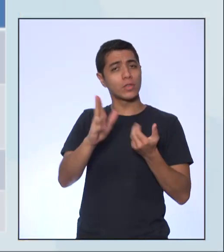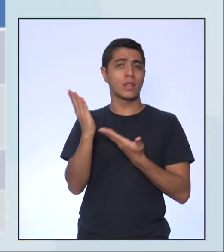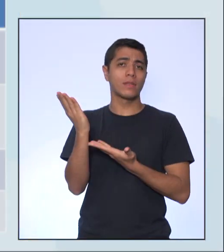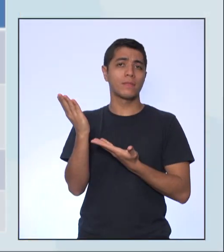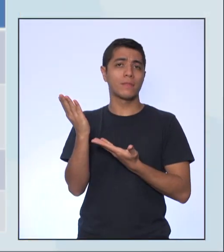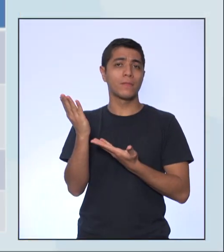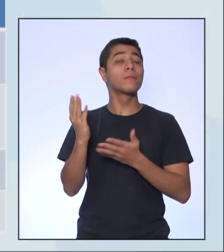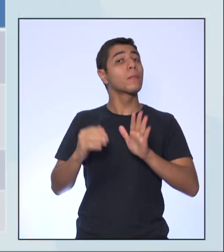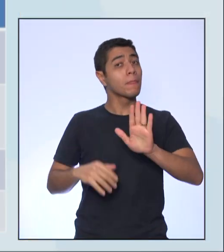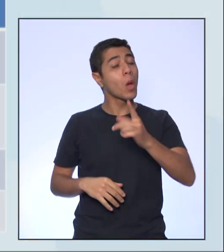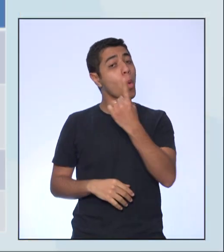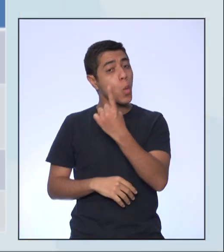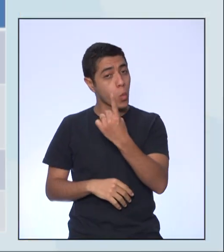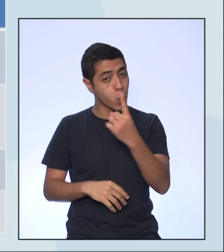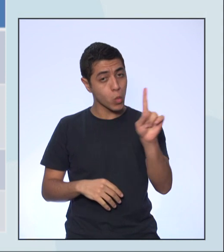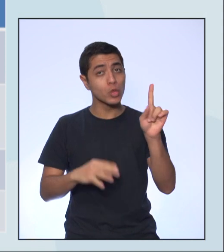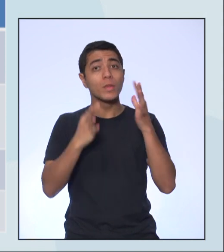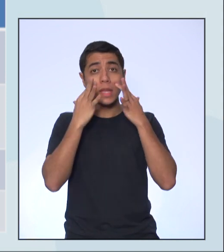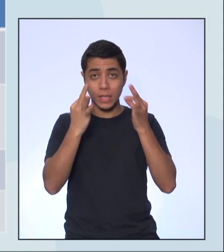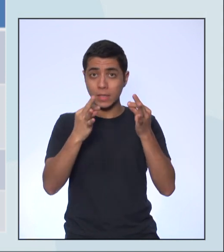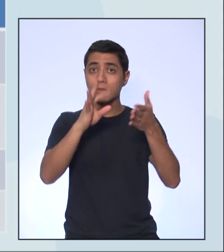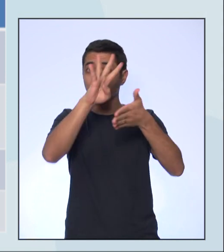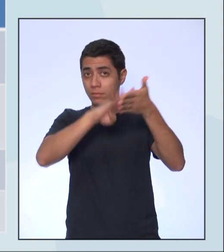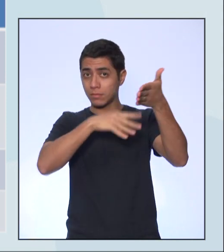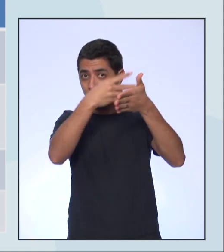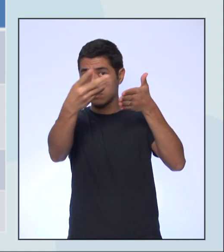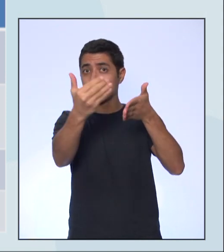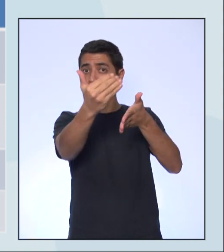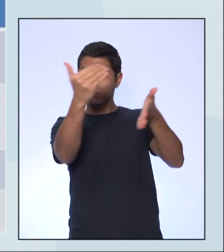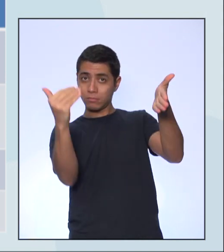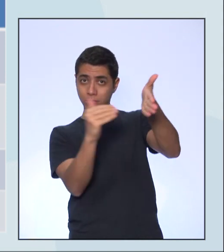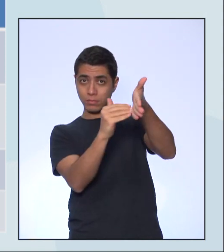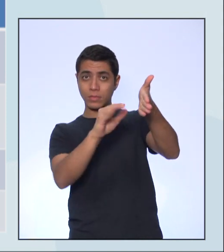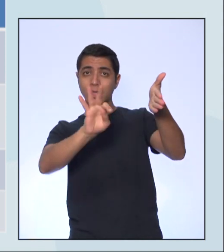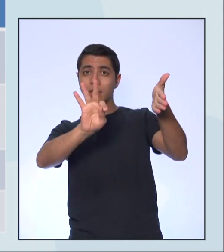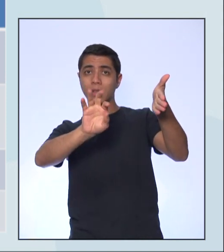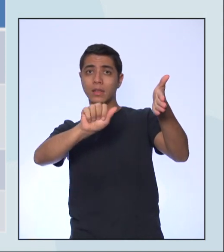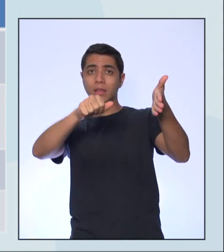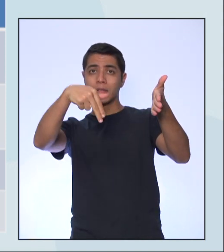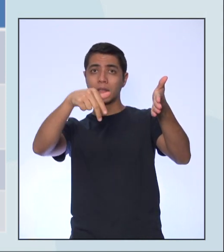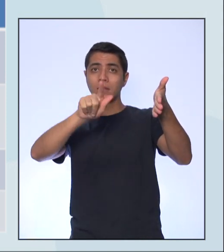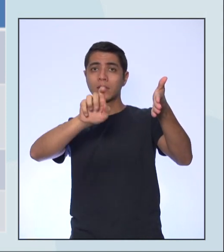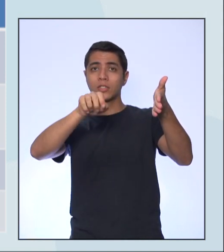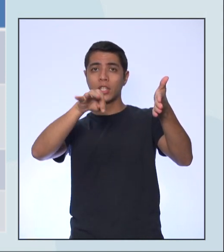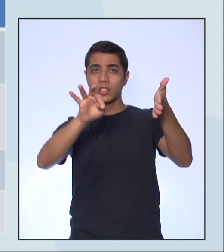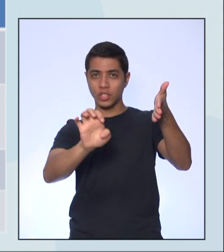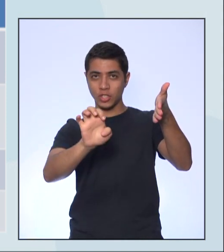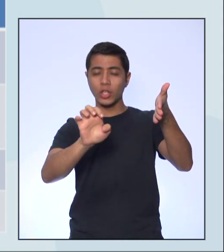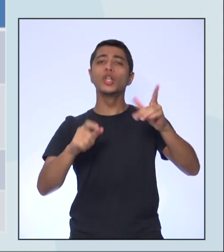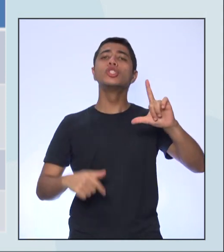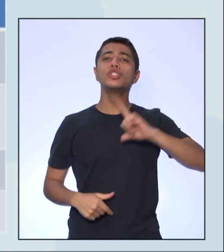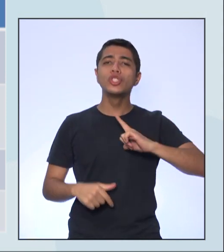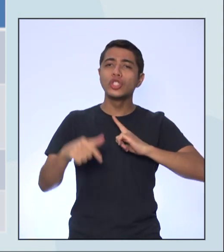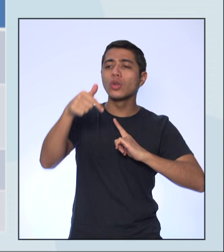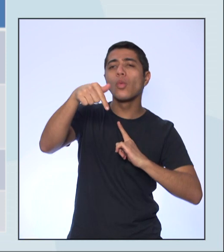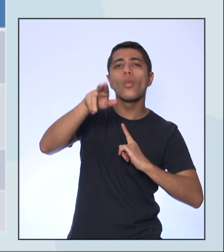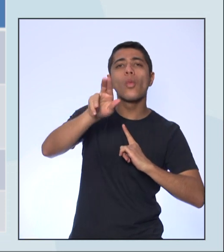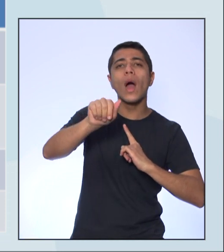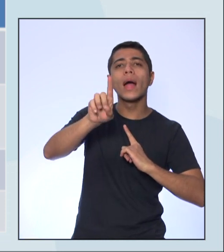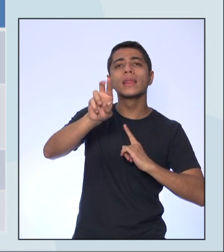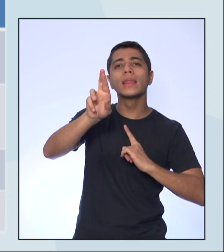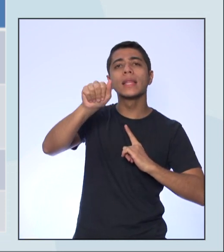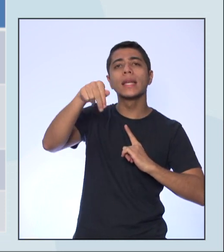tangente no segundo quadrante como eu falei para vocês estão quadrante para ser um quadrante par ela é negativa